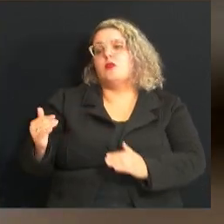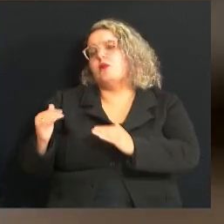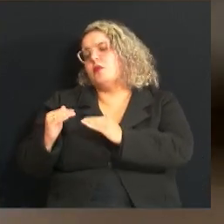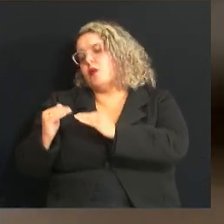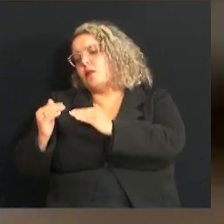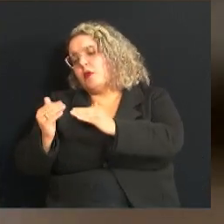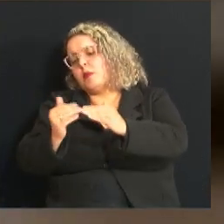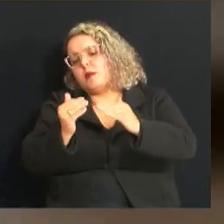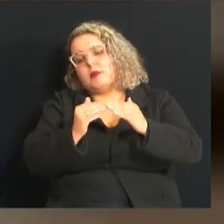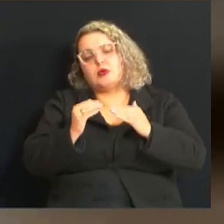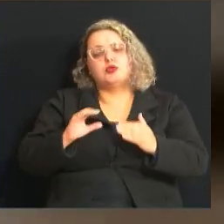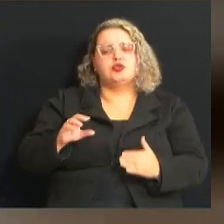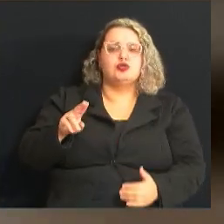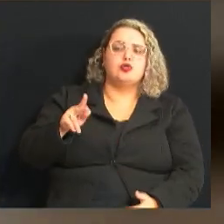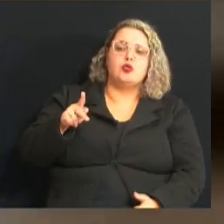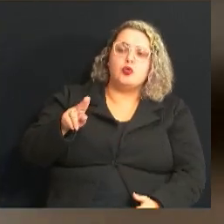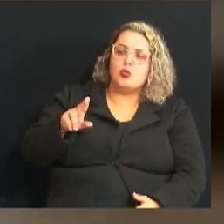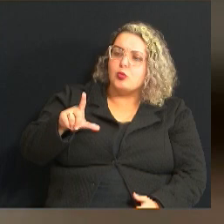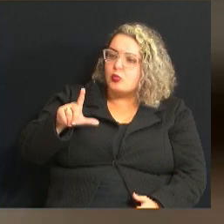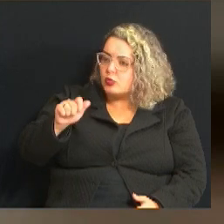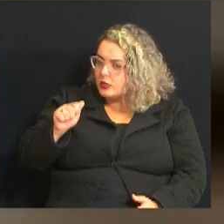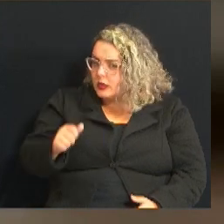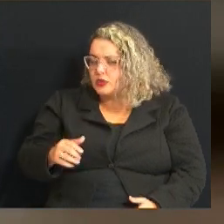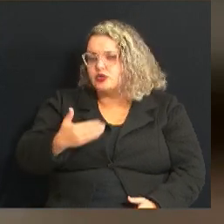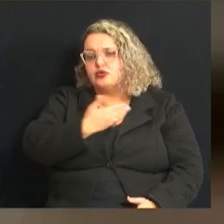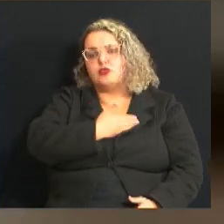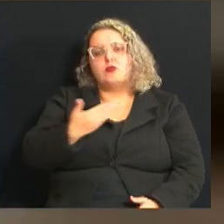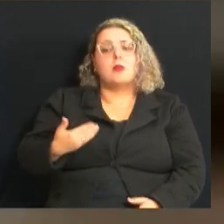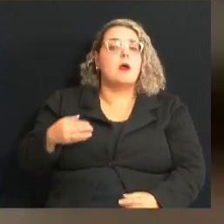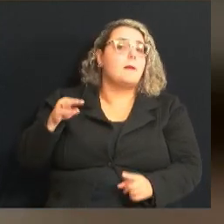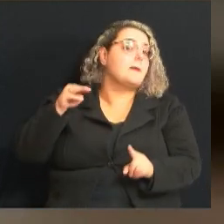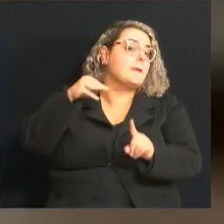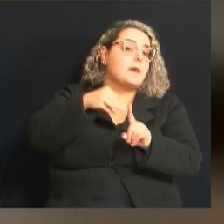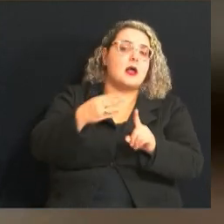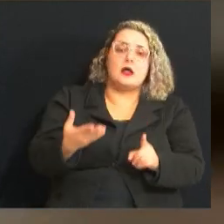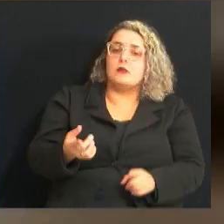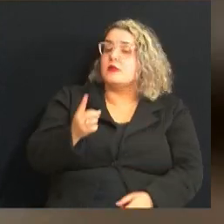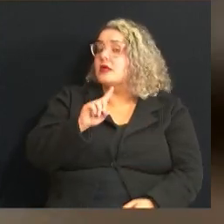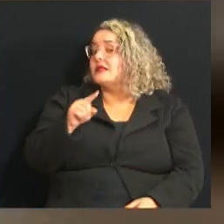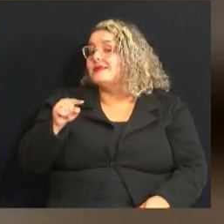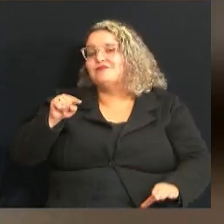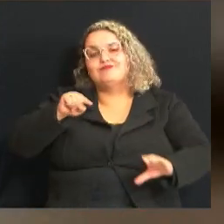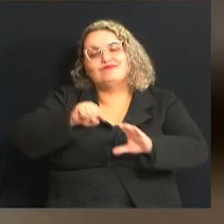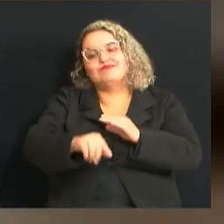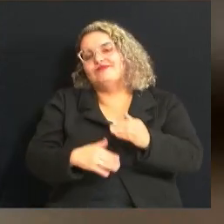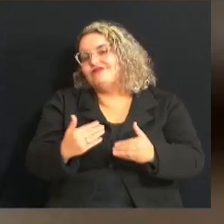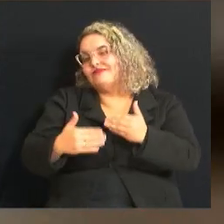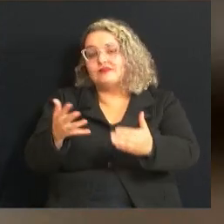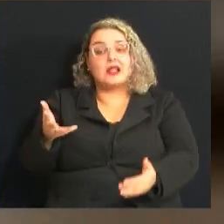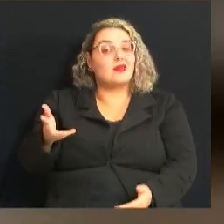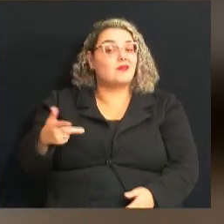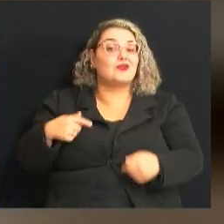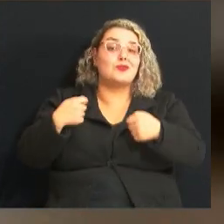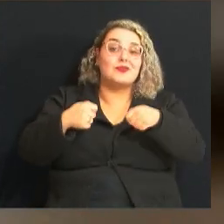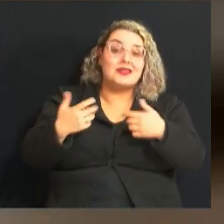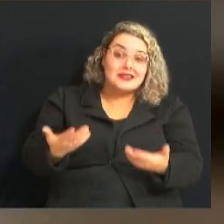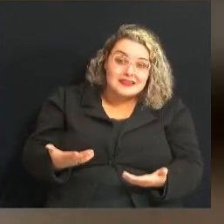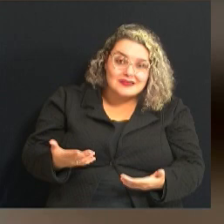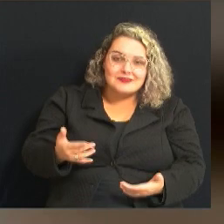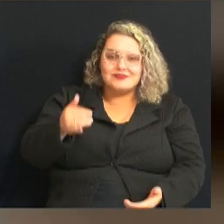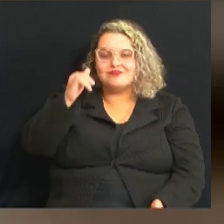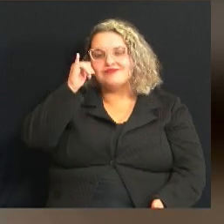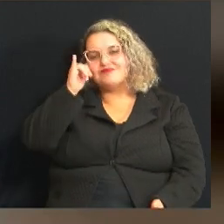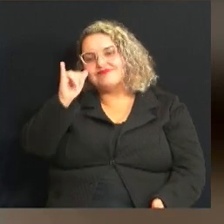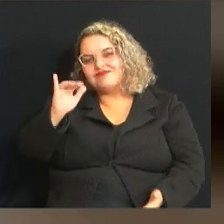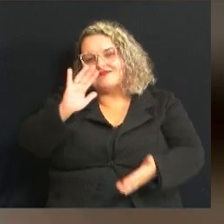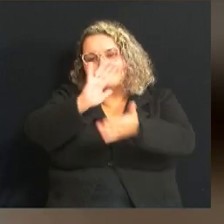de governos, metas estabelecidas, mas que não avançaram na velocidade necessária para evitar o